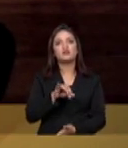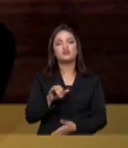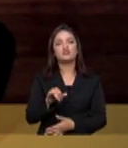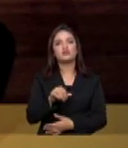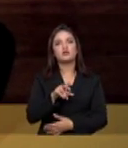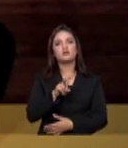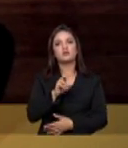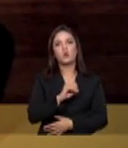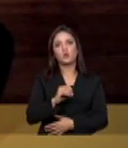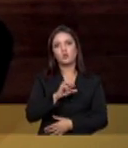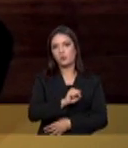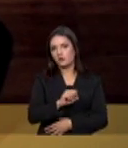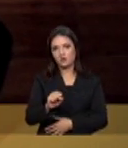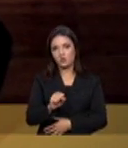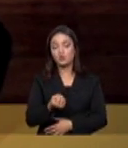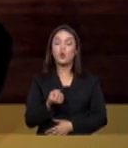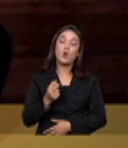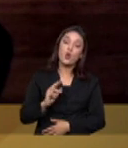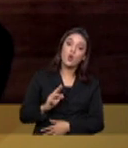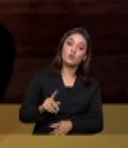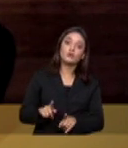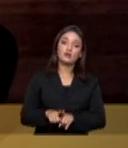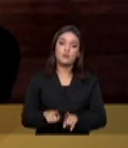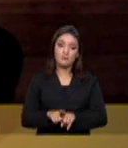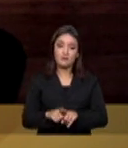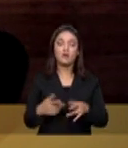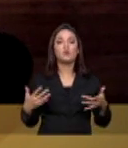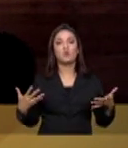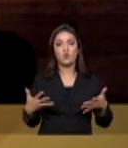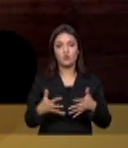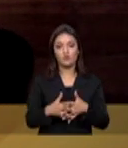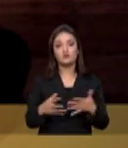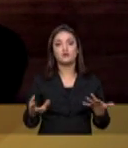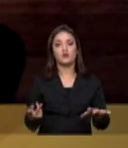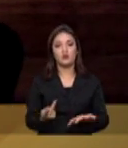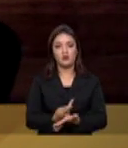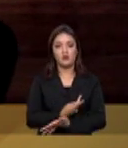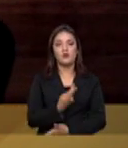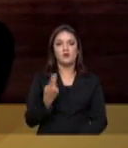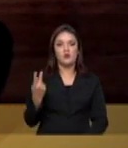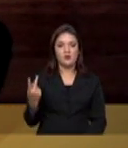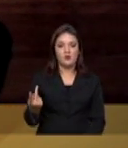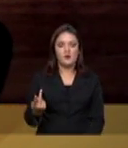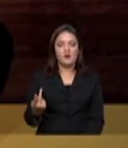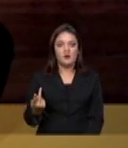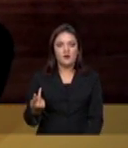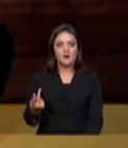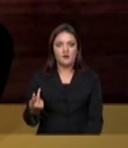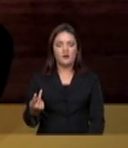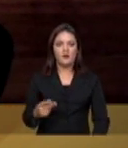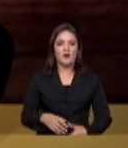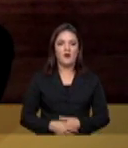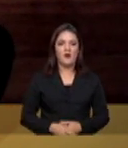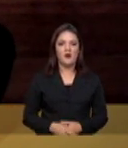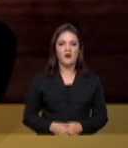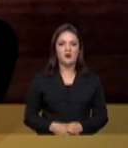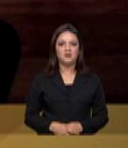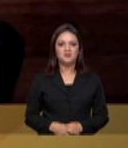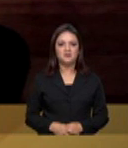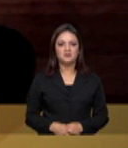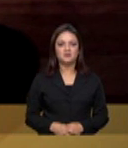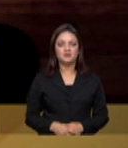concessão de 88 ou mesmo o Vitor fato presidente em cinco de Outubro de